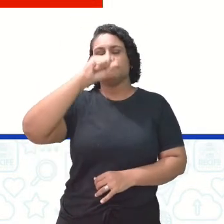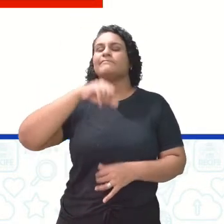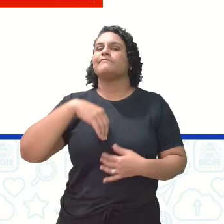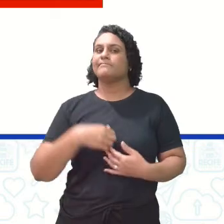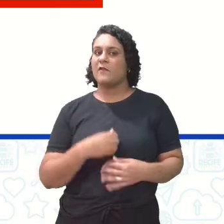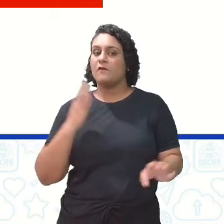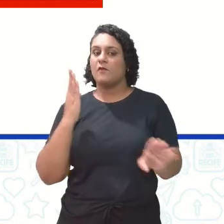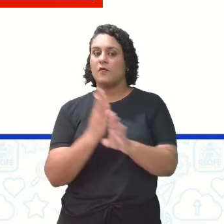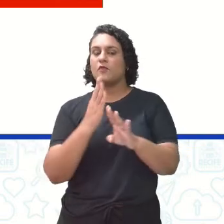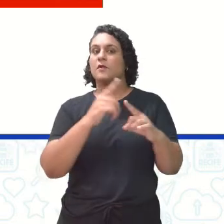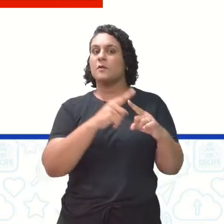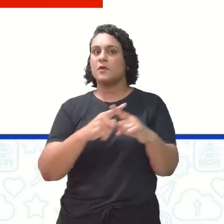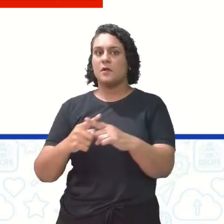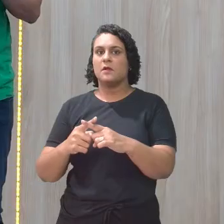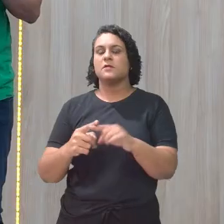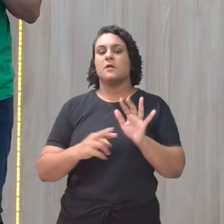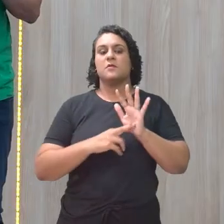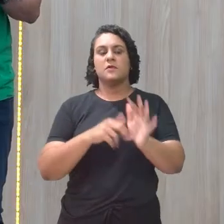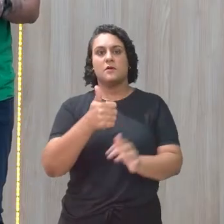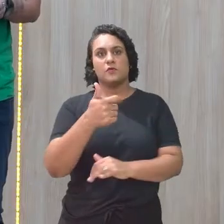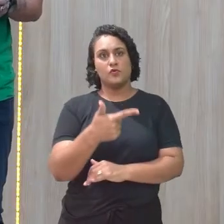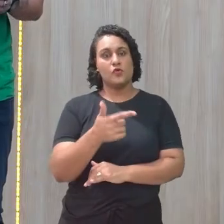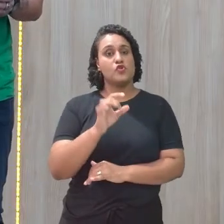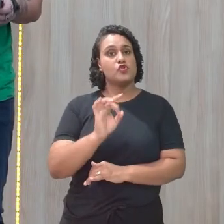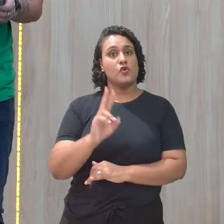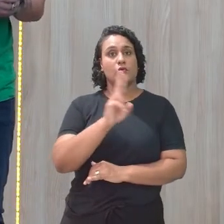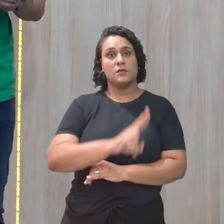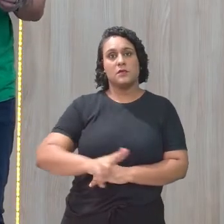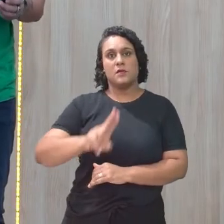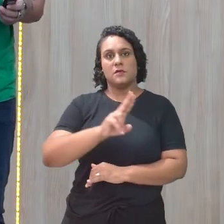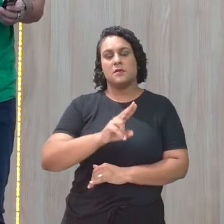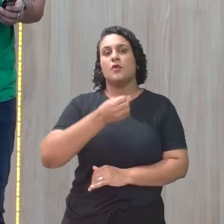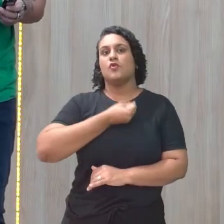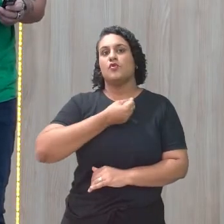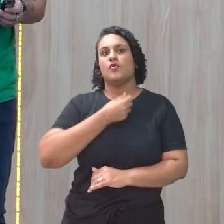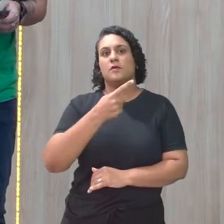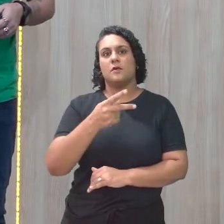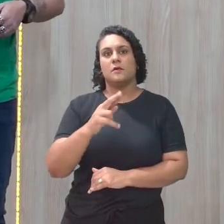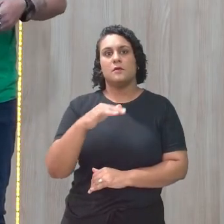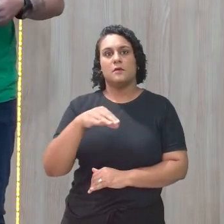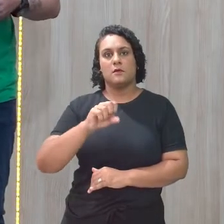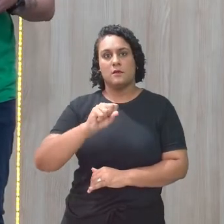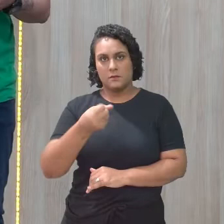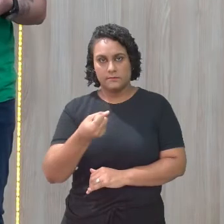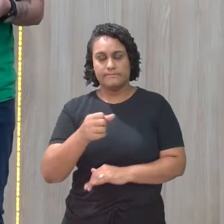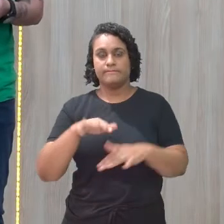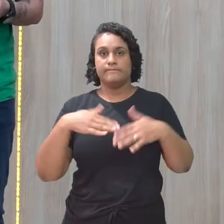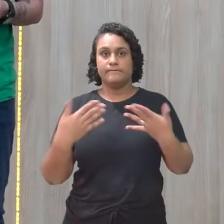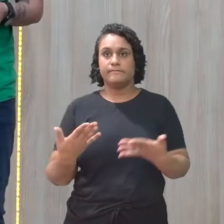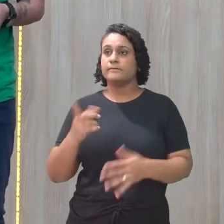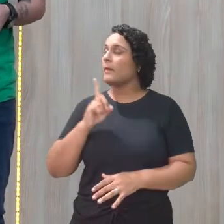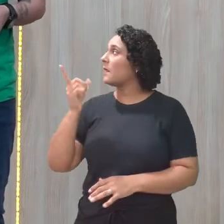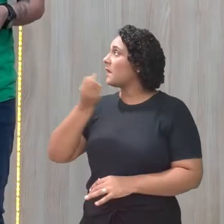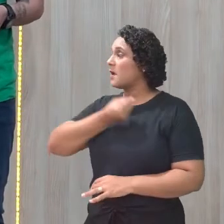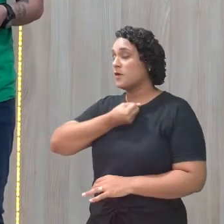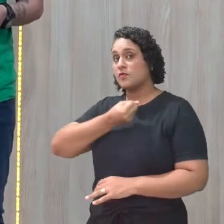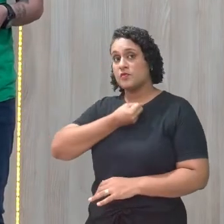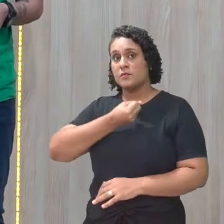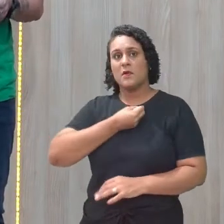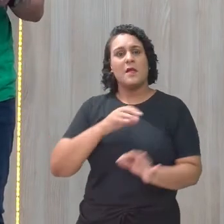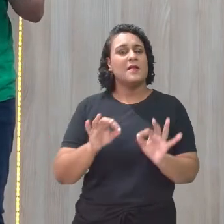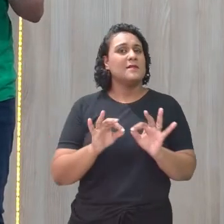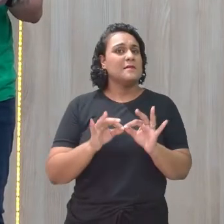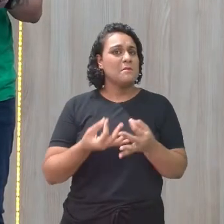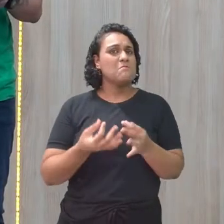multiplicação do número 12 utilizando apenas fatores primos, tá certo? E esses fatores aí, eles